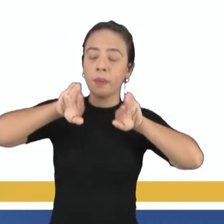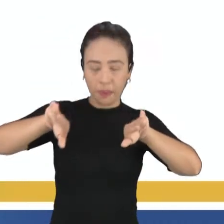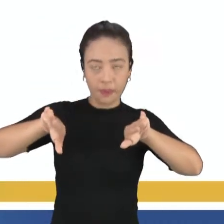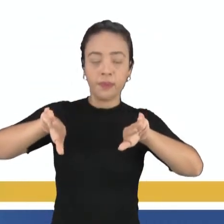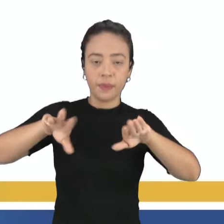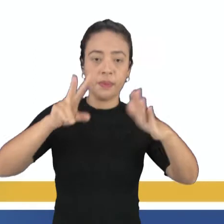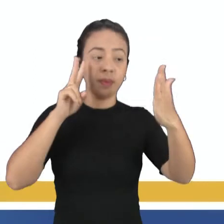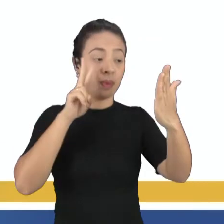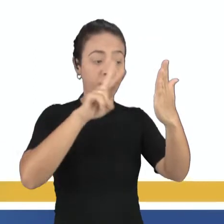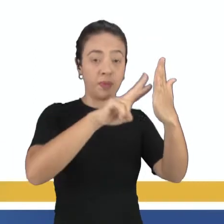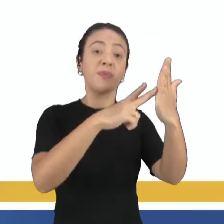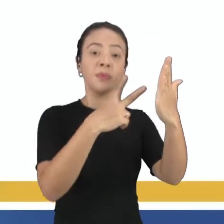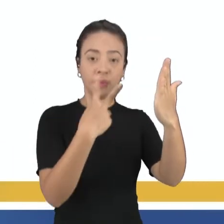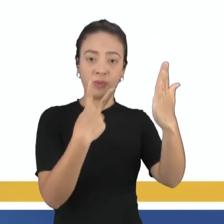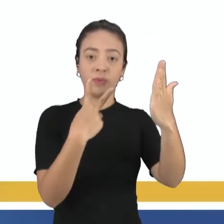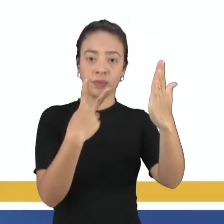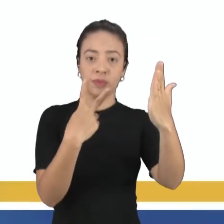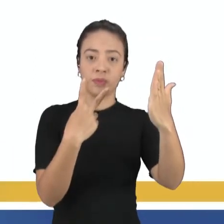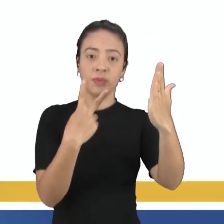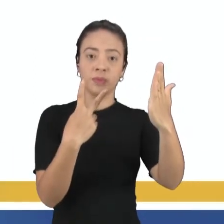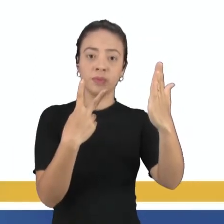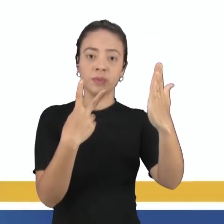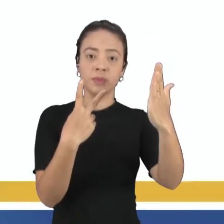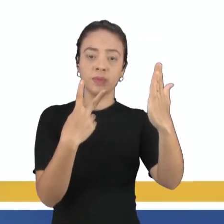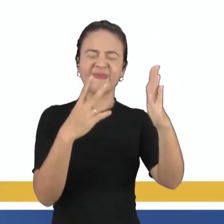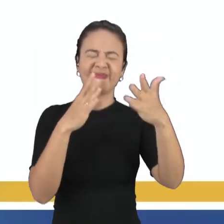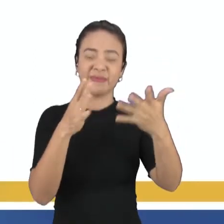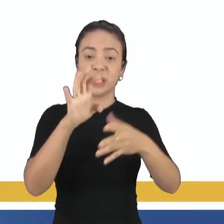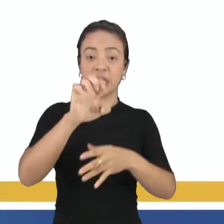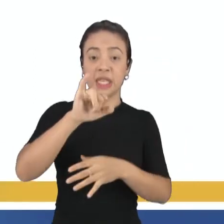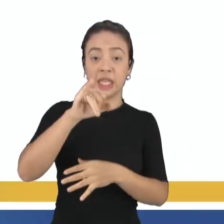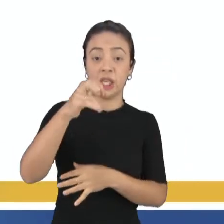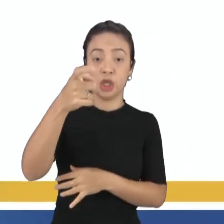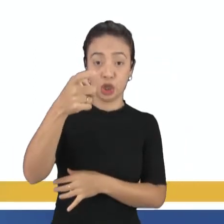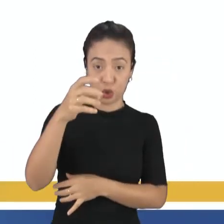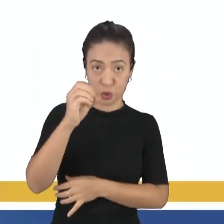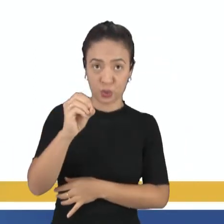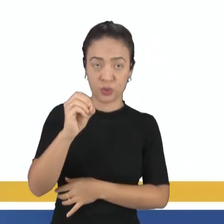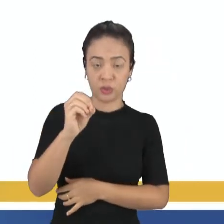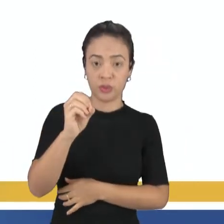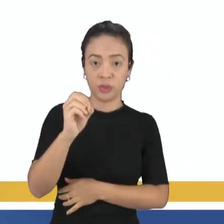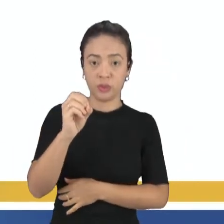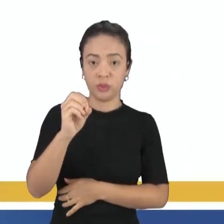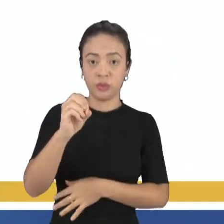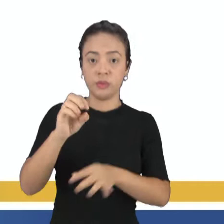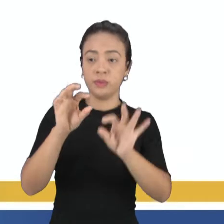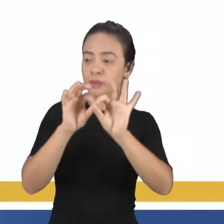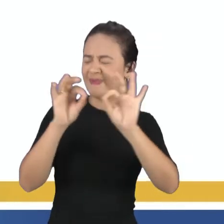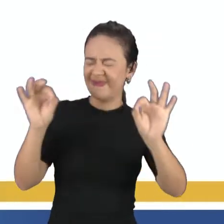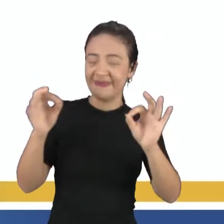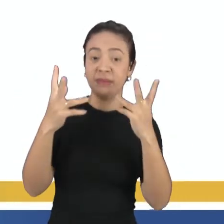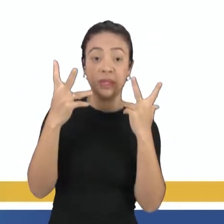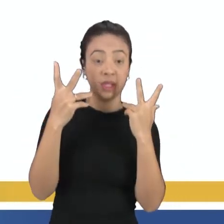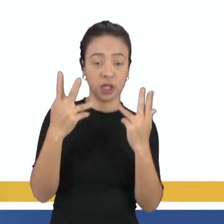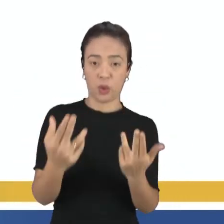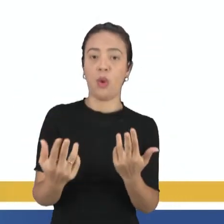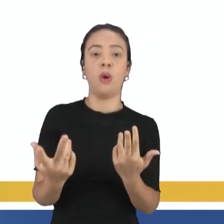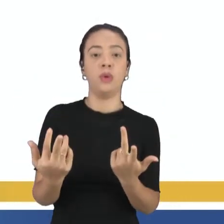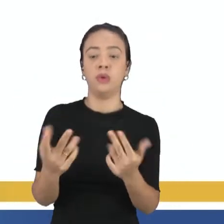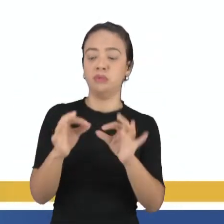esse reflexo. Então, esse eixo, essa linha imaginária, fica à mesma distância da imagem